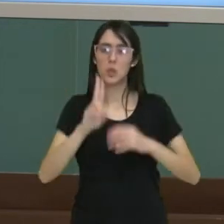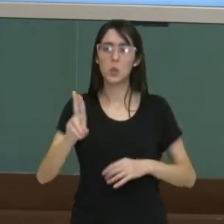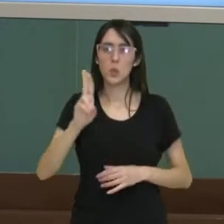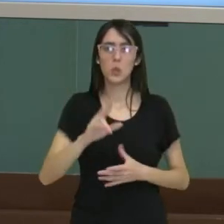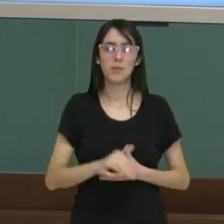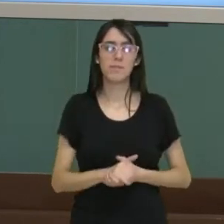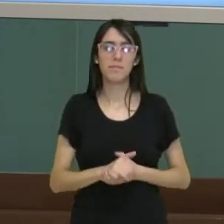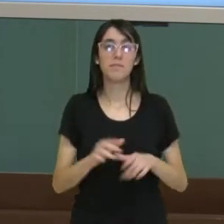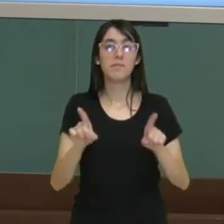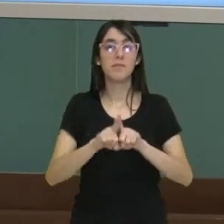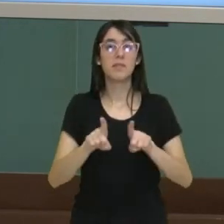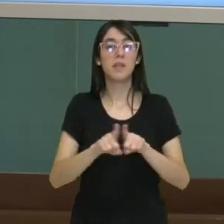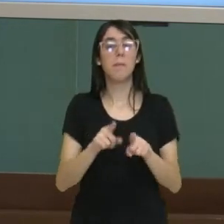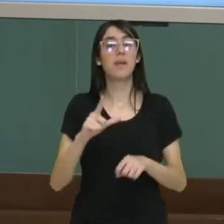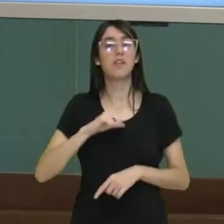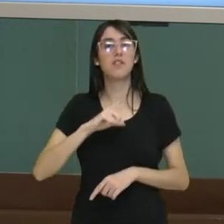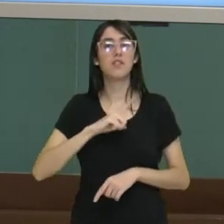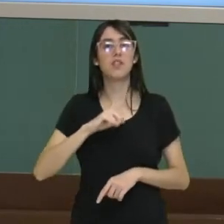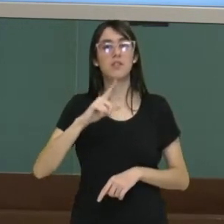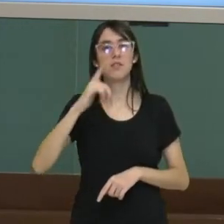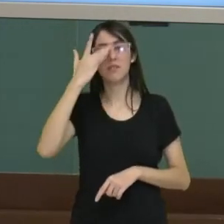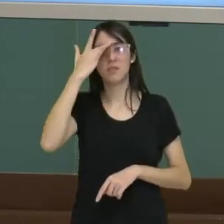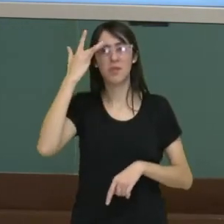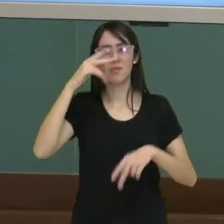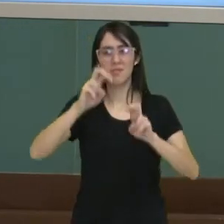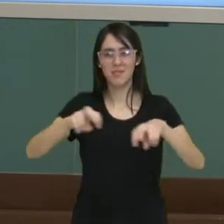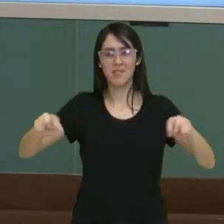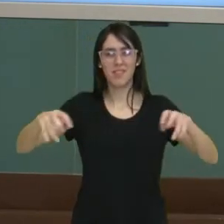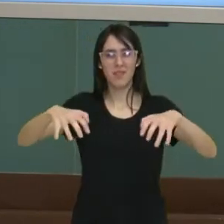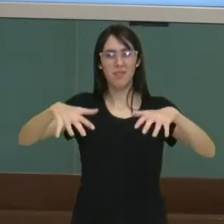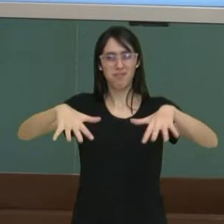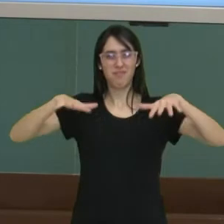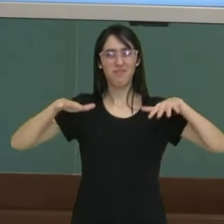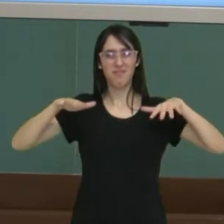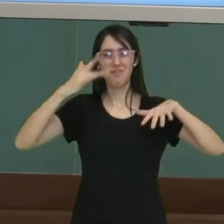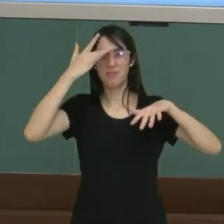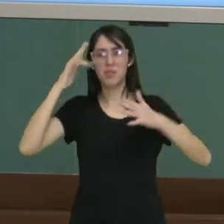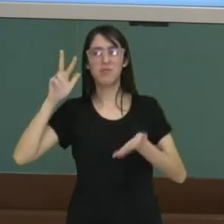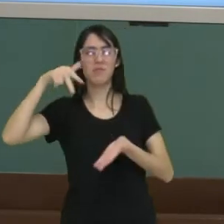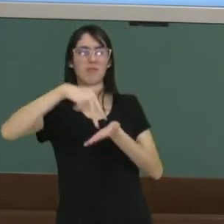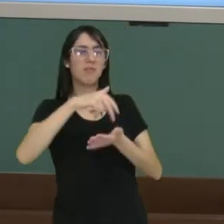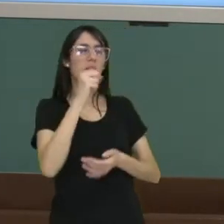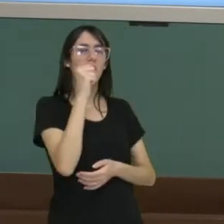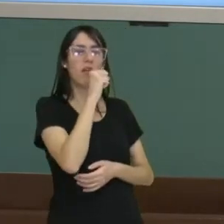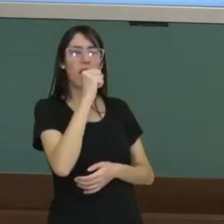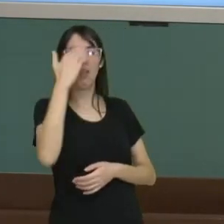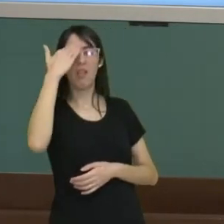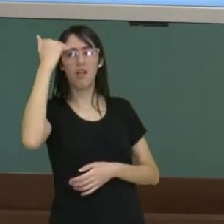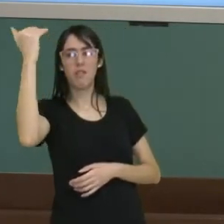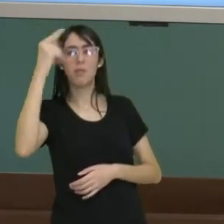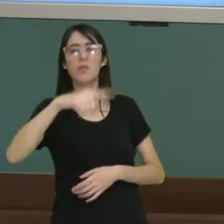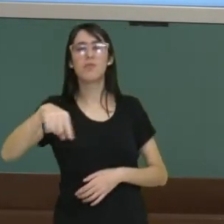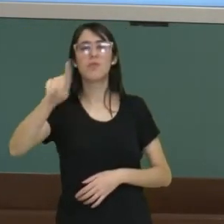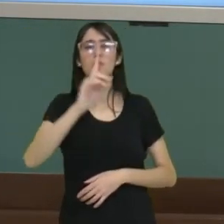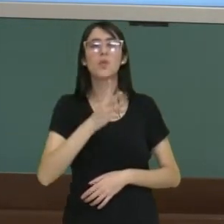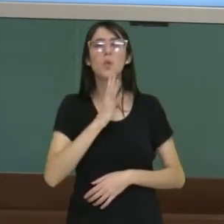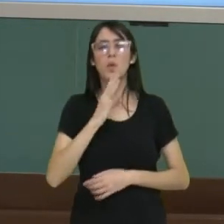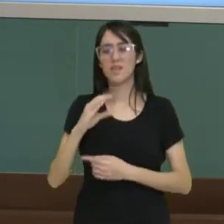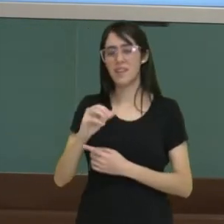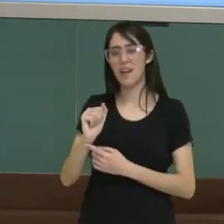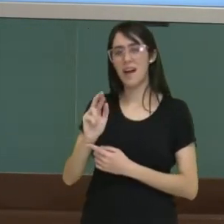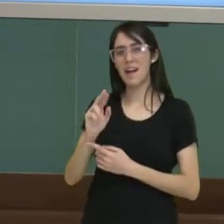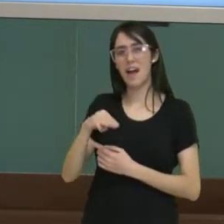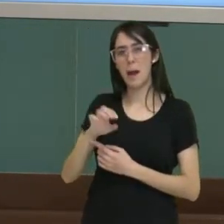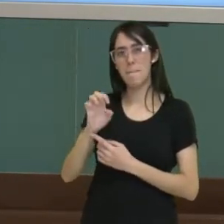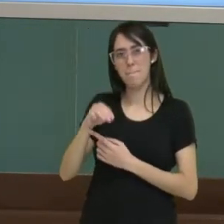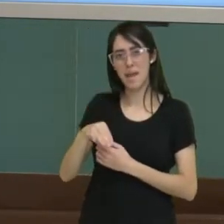vai ter programas de auditório e o surgimento de grandes ídolos da música brasileira. Quem já ouviu falar da Carmen Miranda? Já ouviram falar da